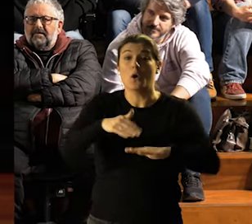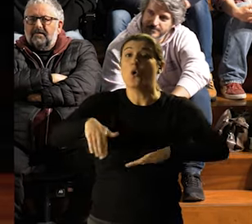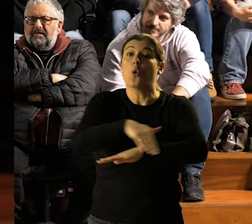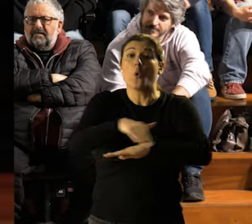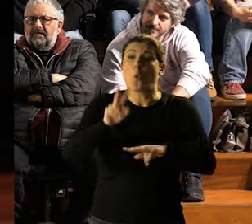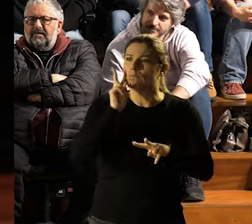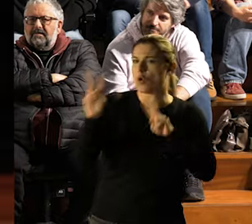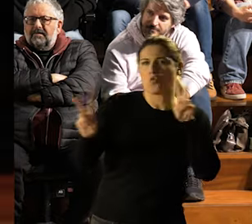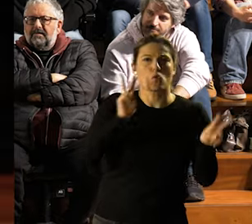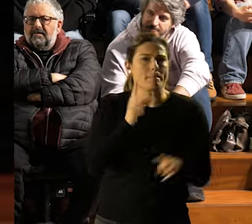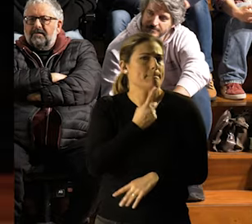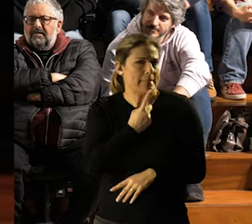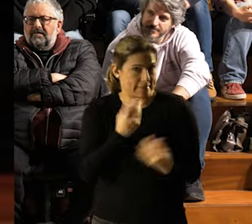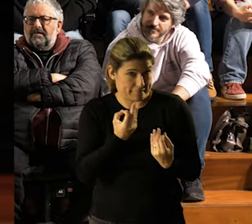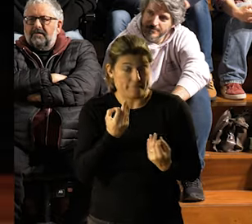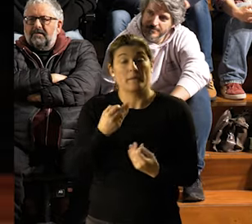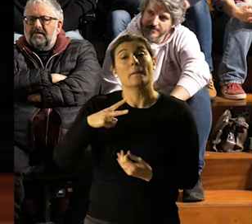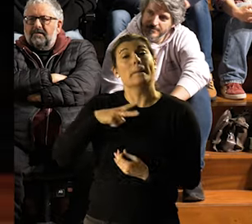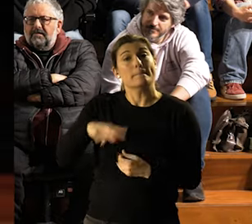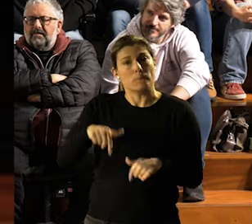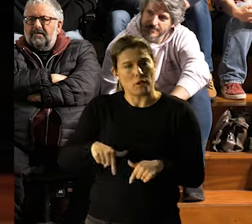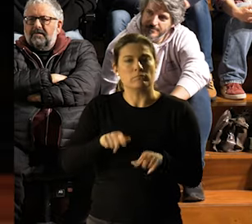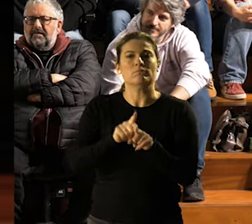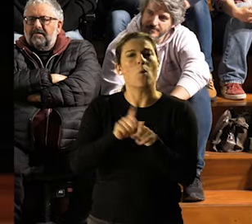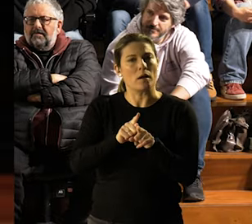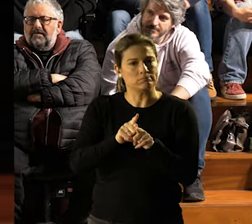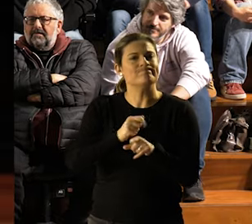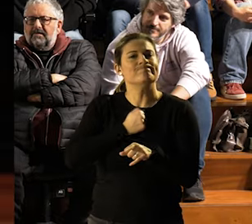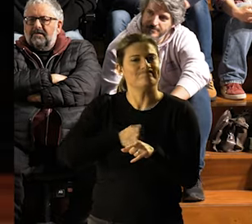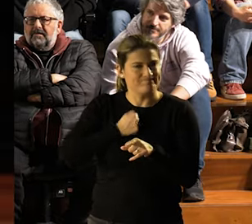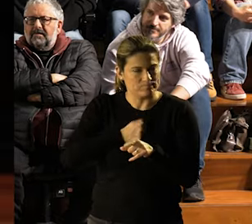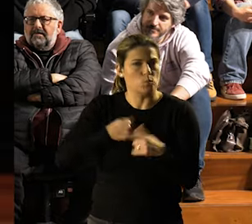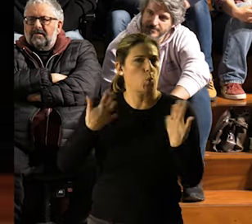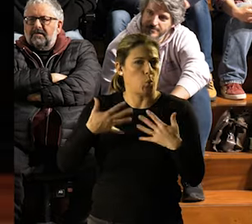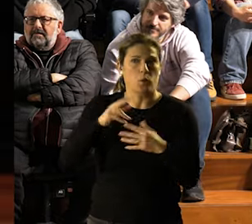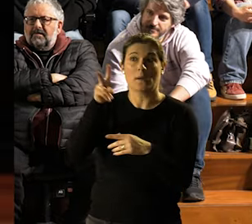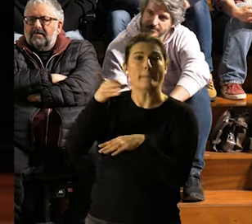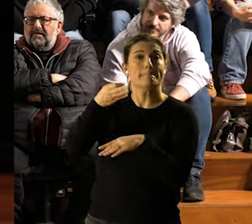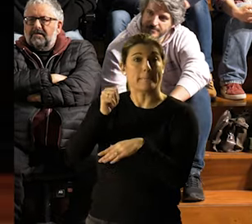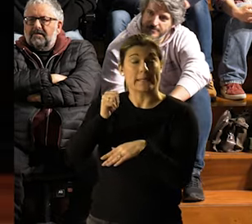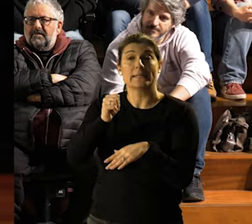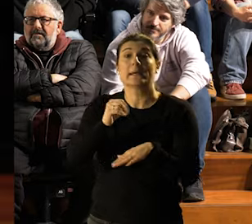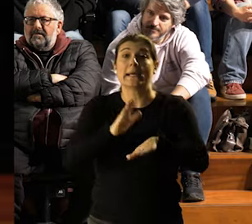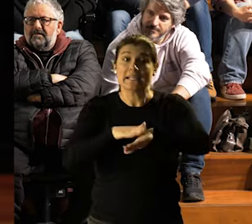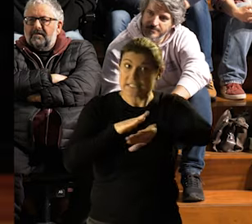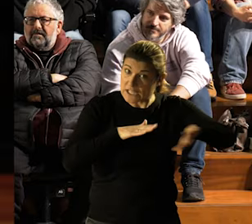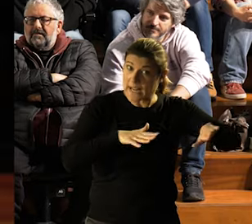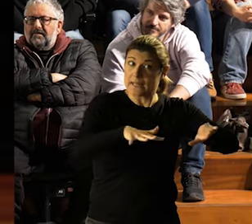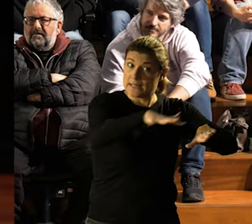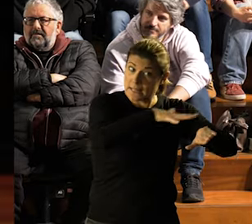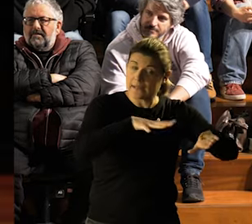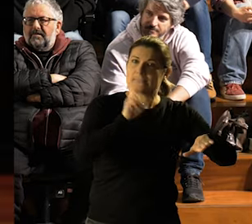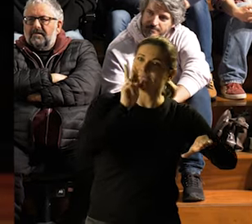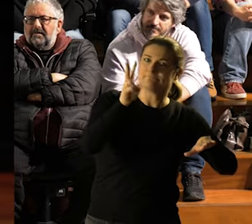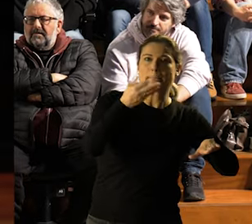rua percebe o país está zangado com o partido socialista a esquerda está zangada com